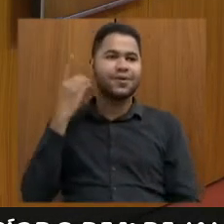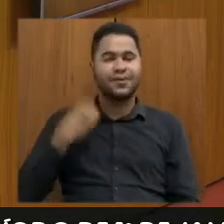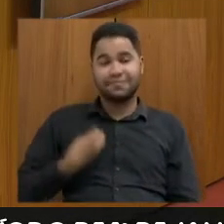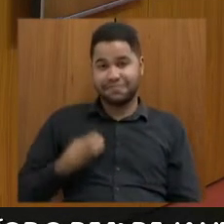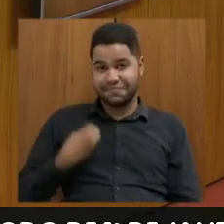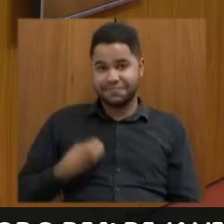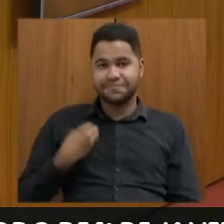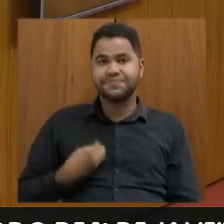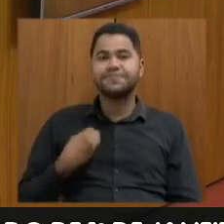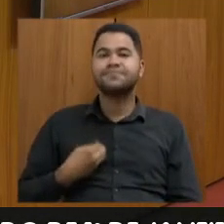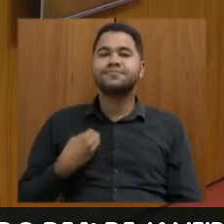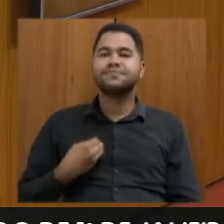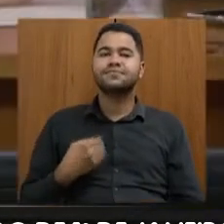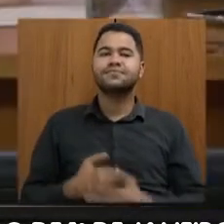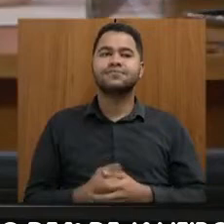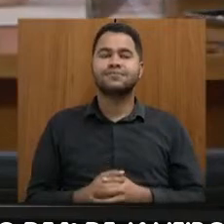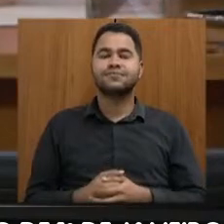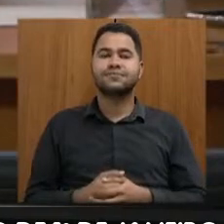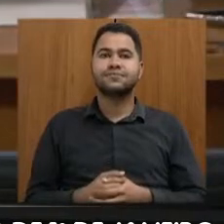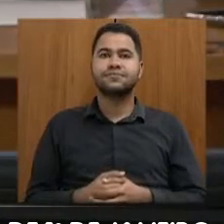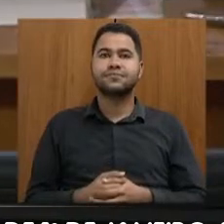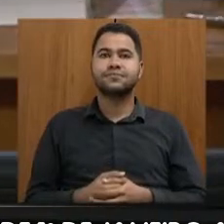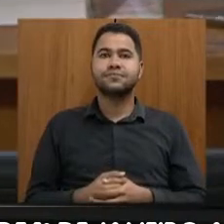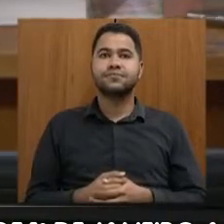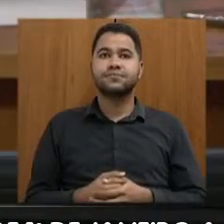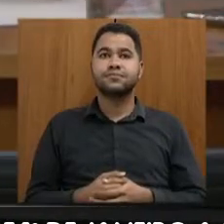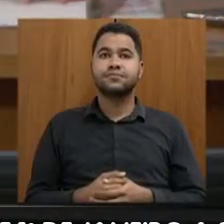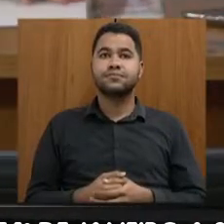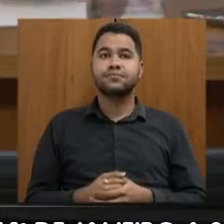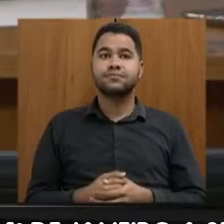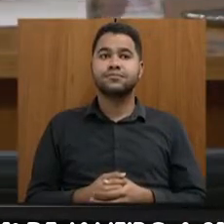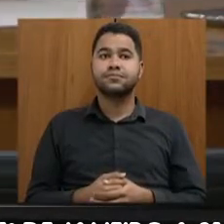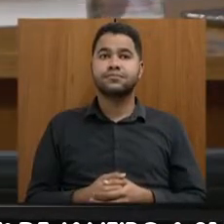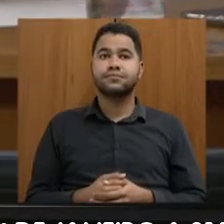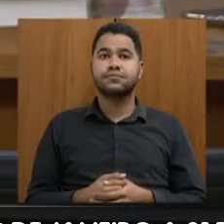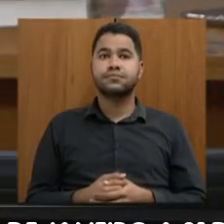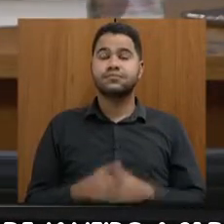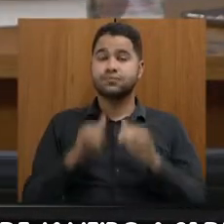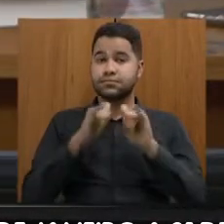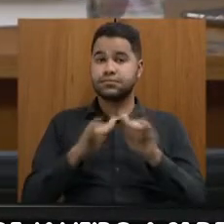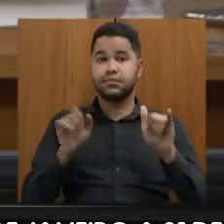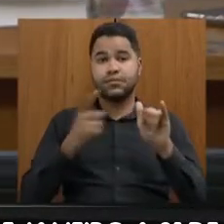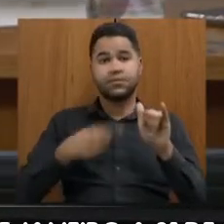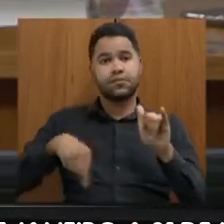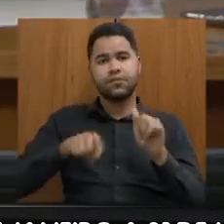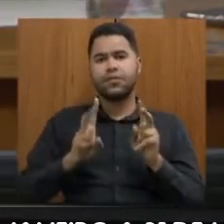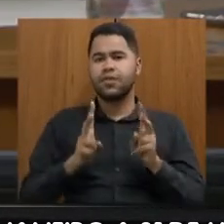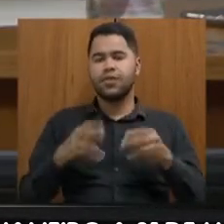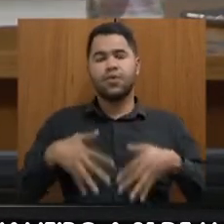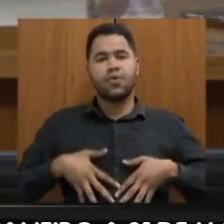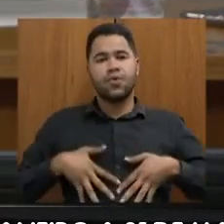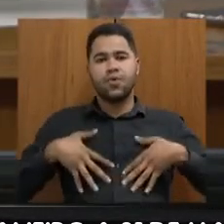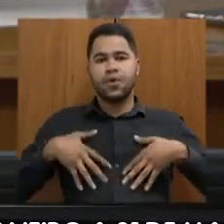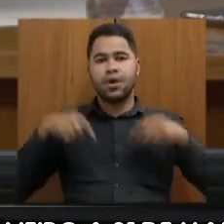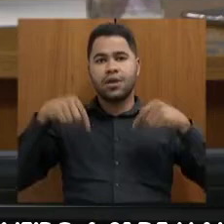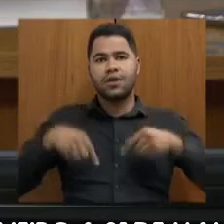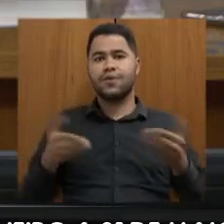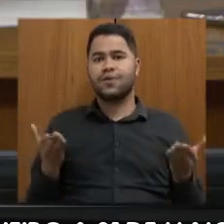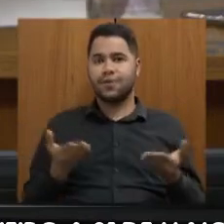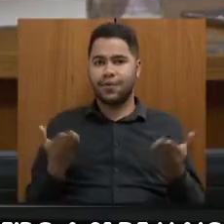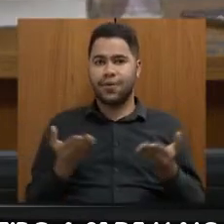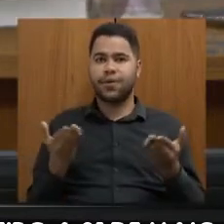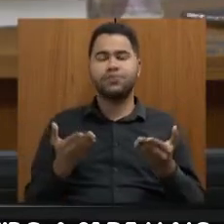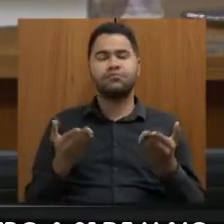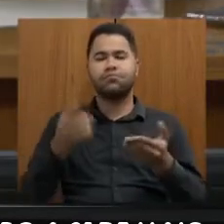presente ao o líder do governo Deputado Roberto Andrade é dizer que para nós é sempre uma honra poder estar aqui nessa